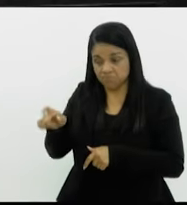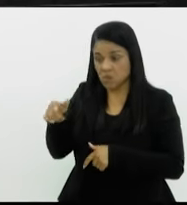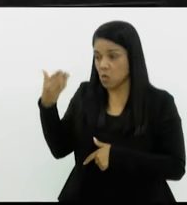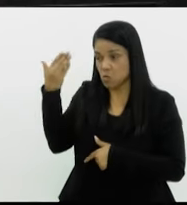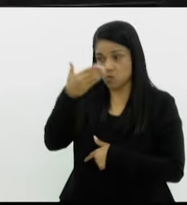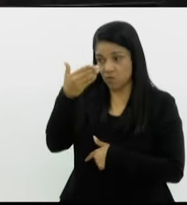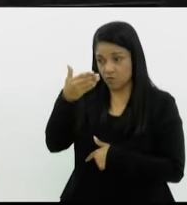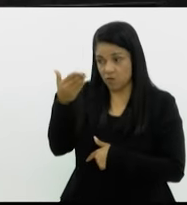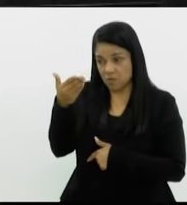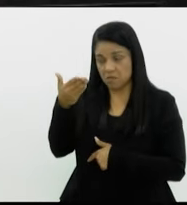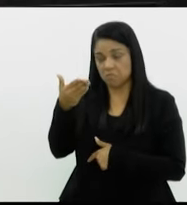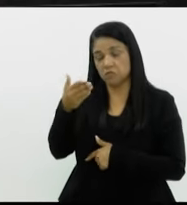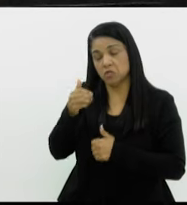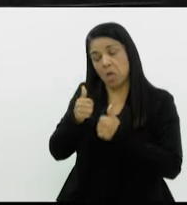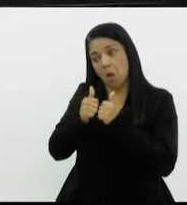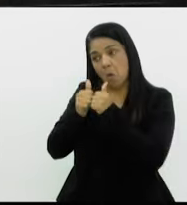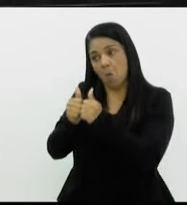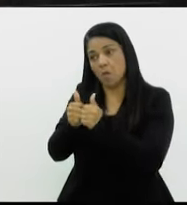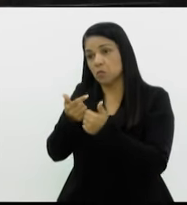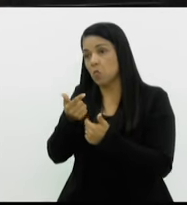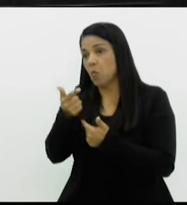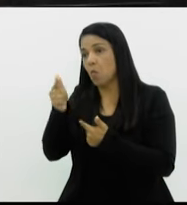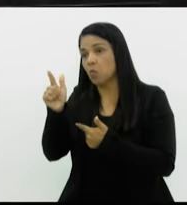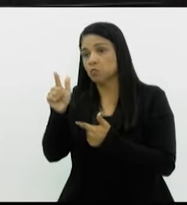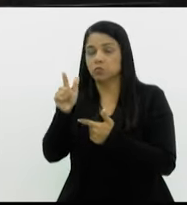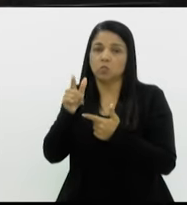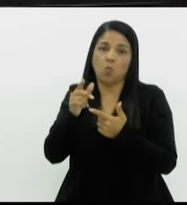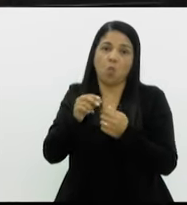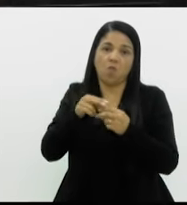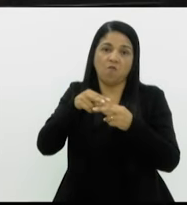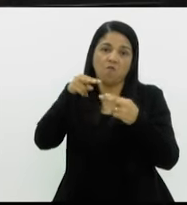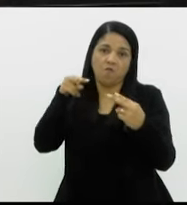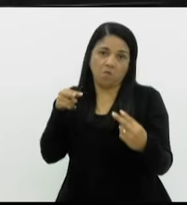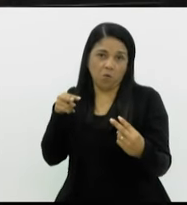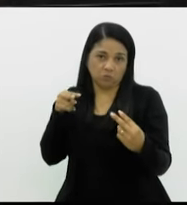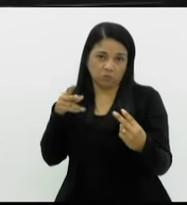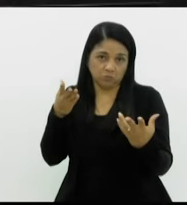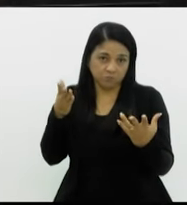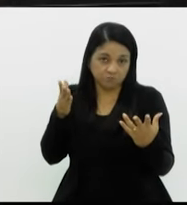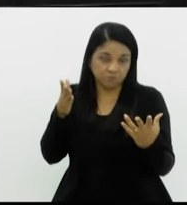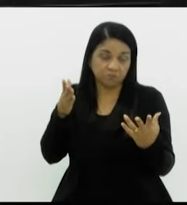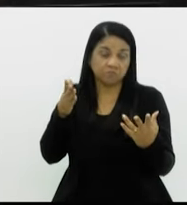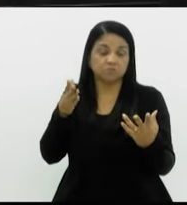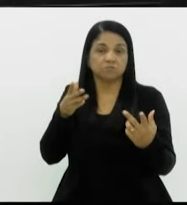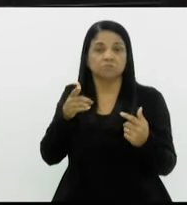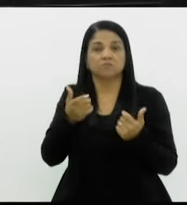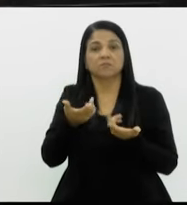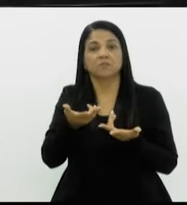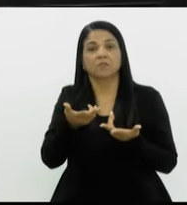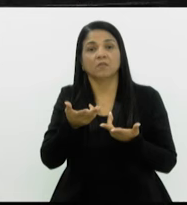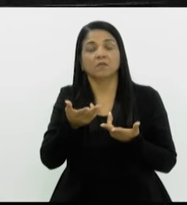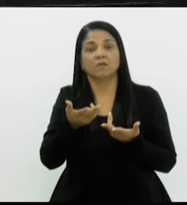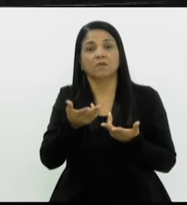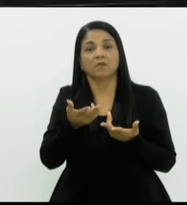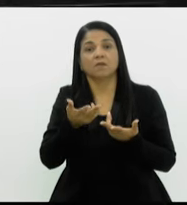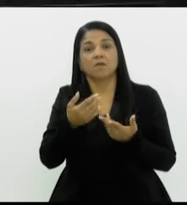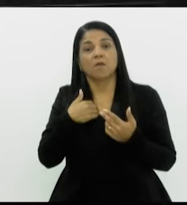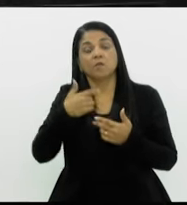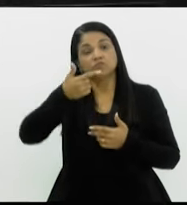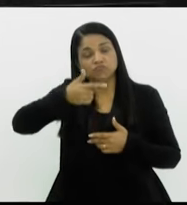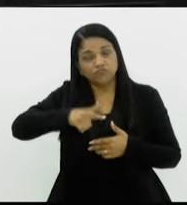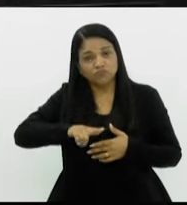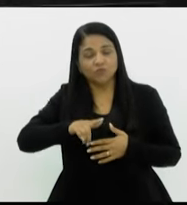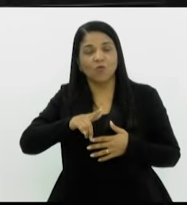mas o senhor podia estar acompanhando de forma remota. Então, eu resolvi repeti-la exatamente para que o